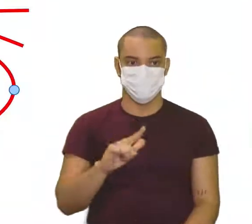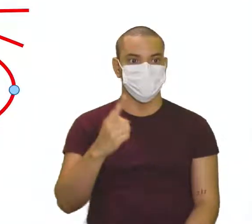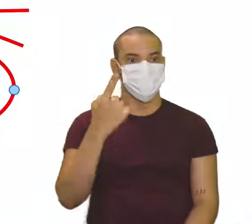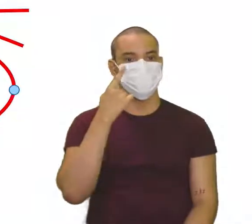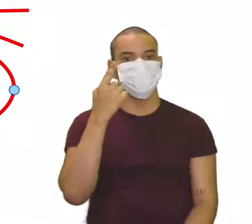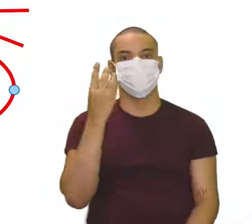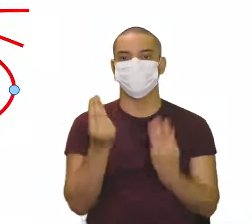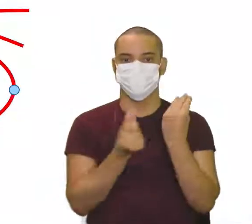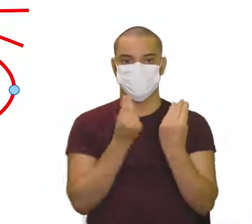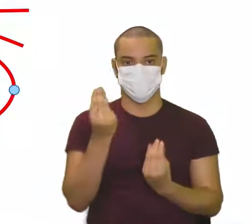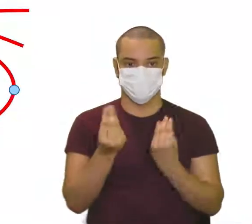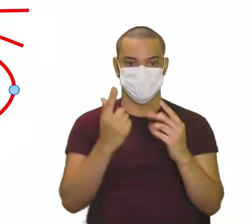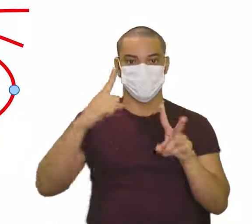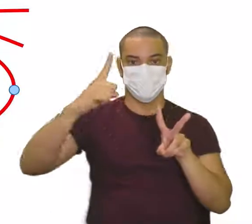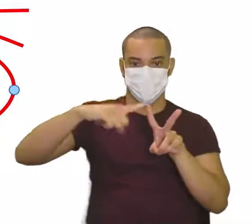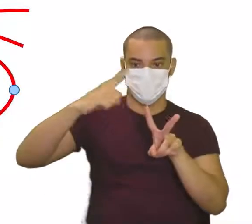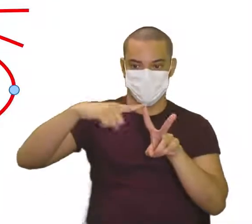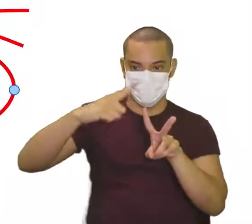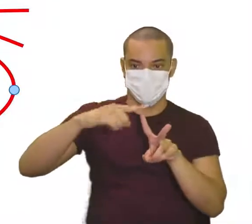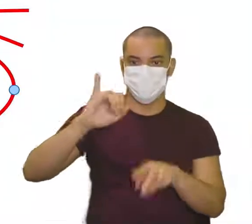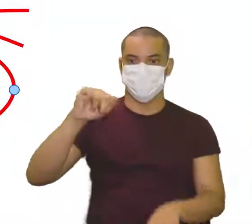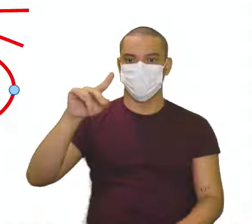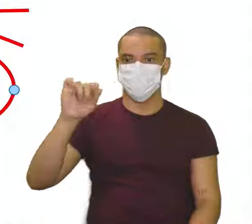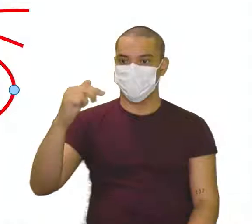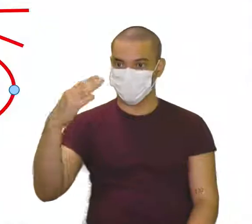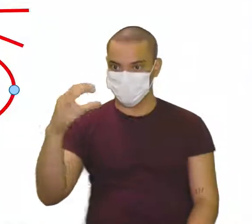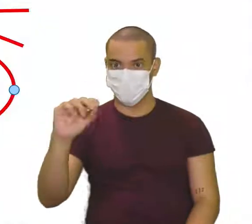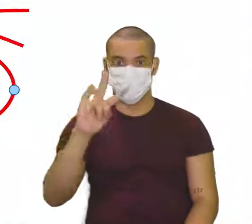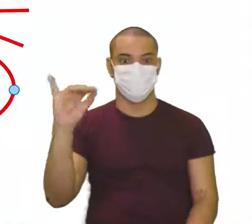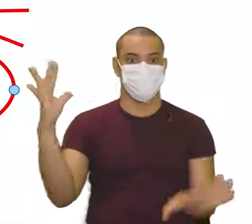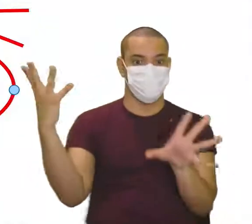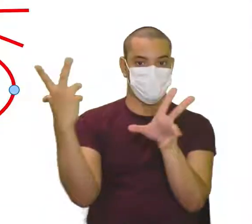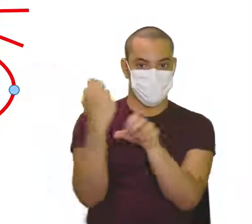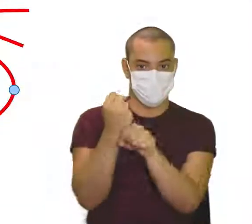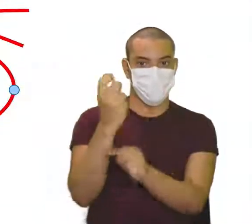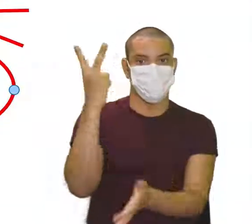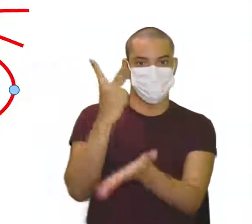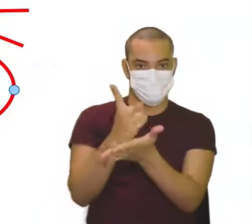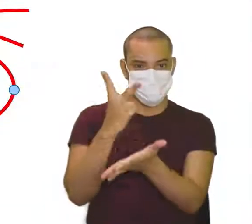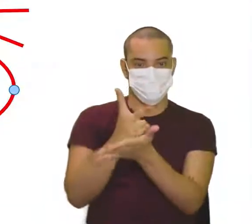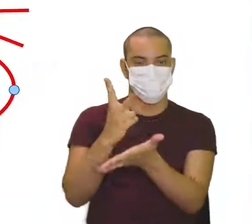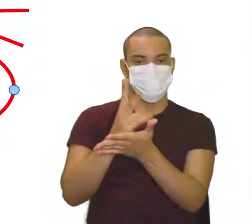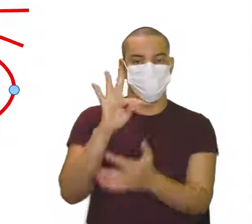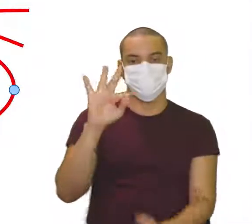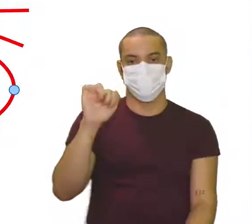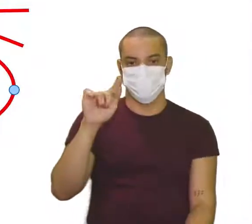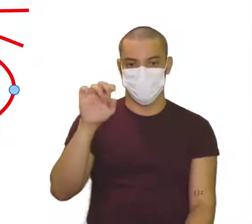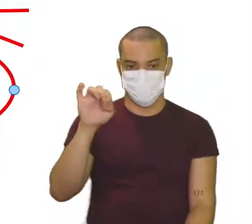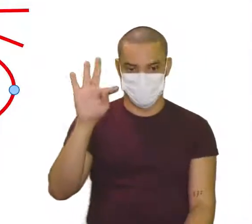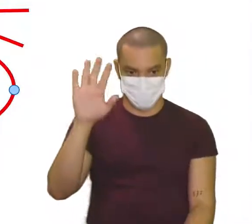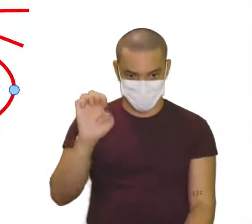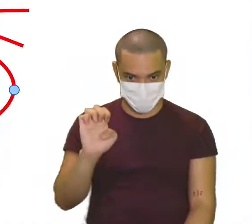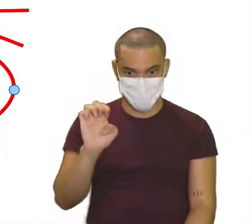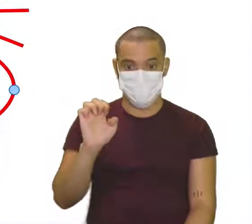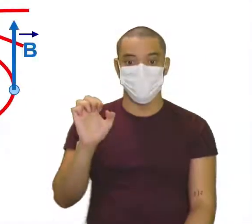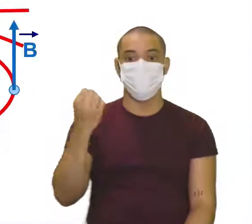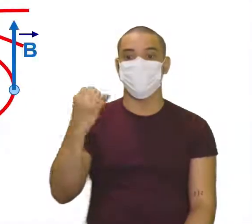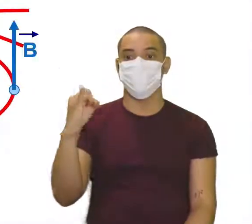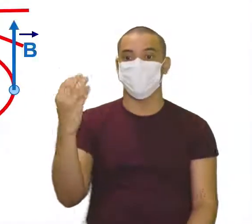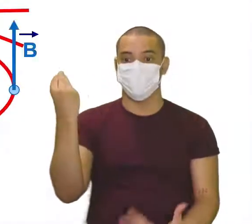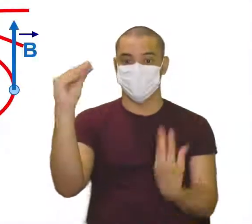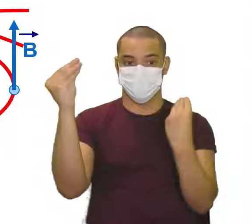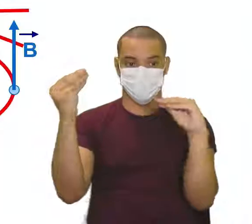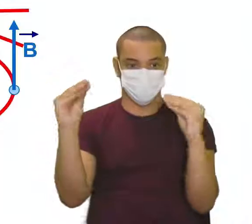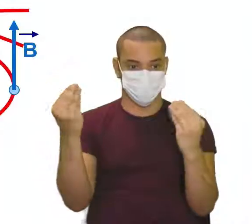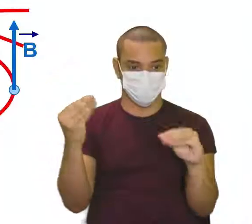só, vetor indução, que é o que a gente vai calcular, ele é sempre tangente. E aqui, se a gente for colocar, olha